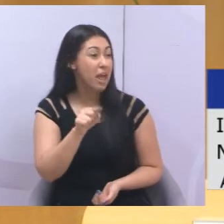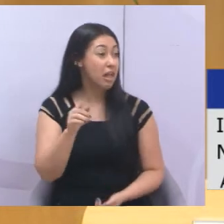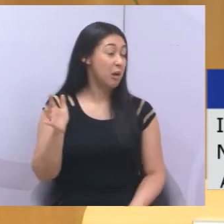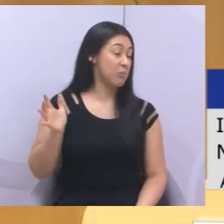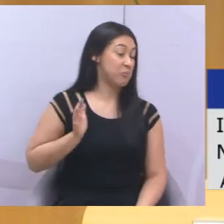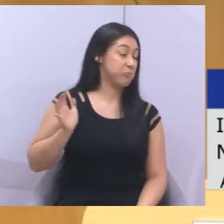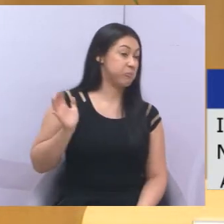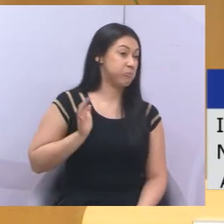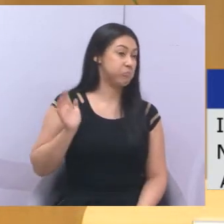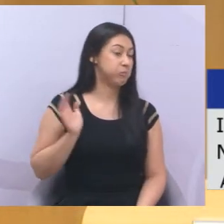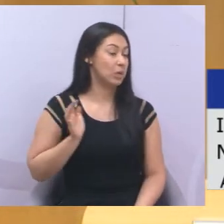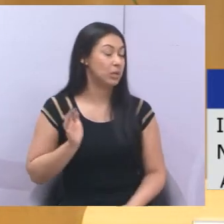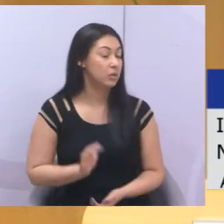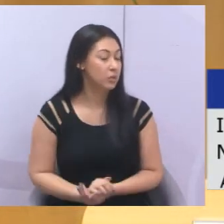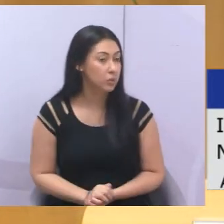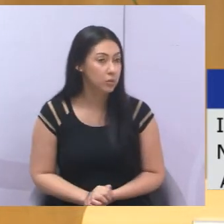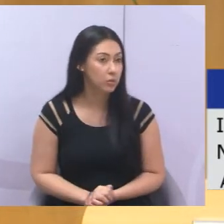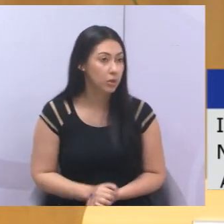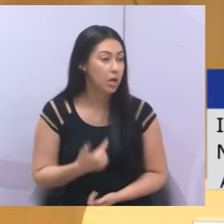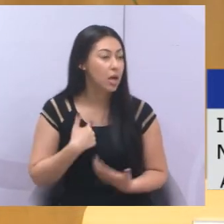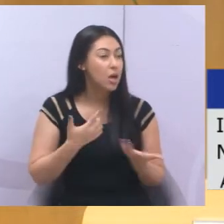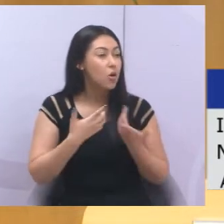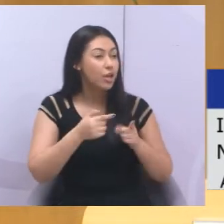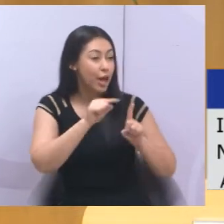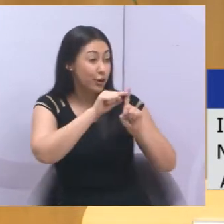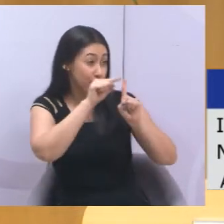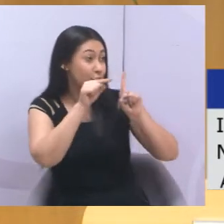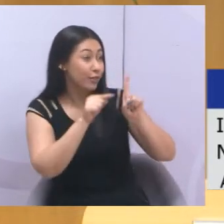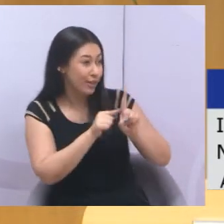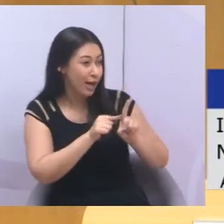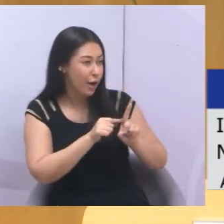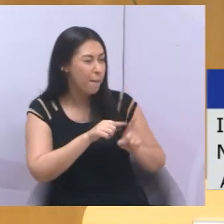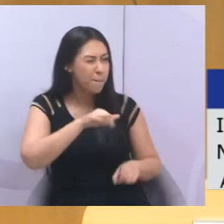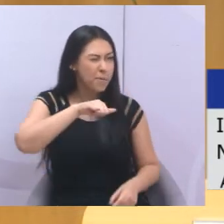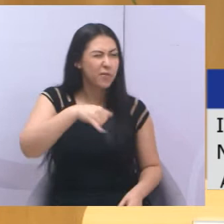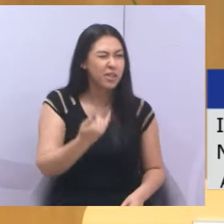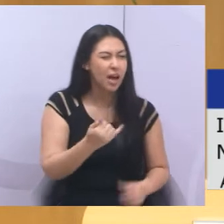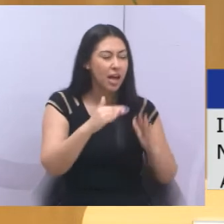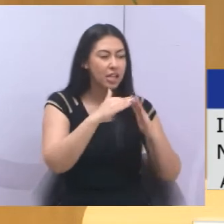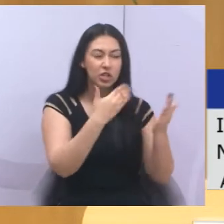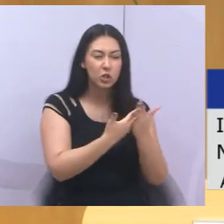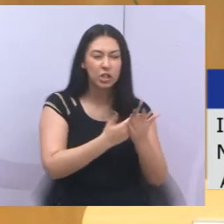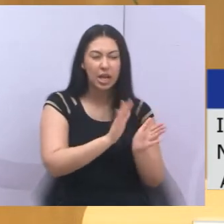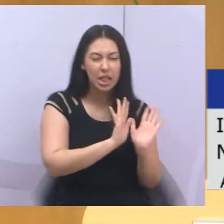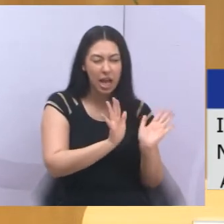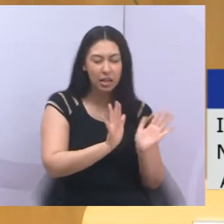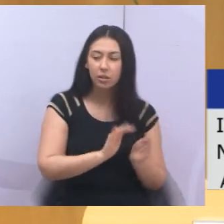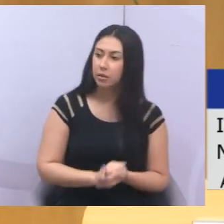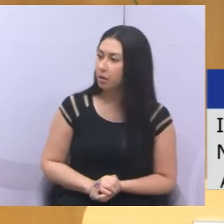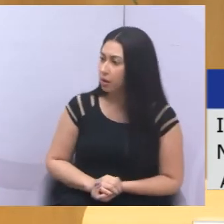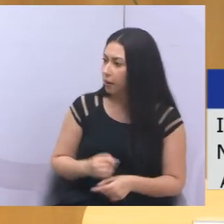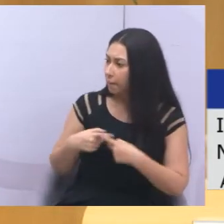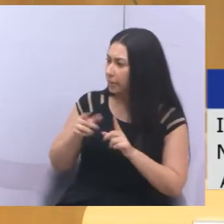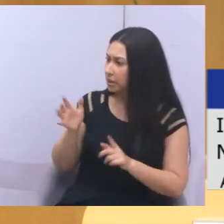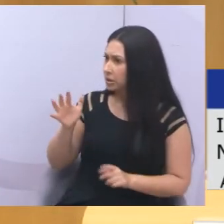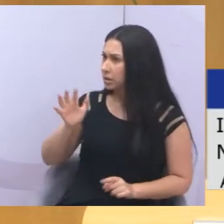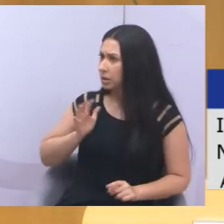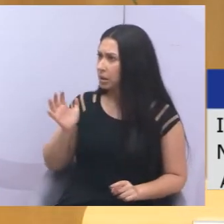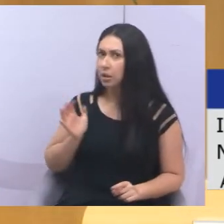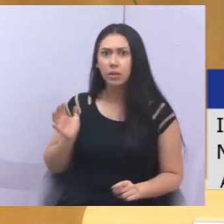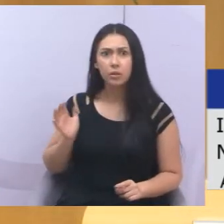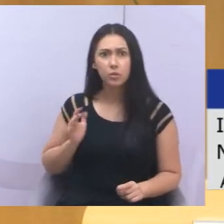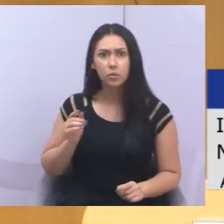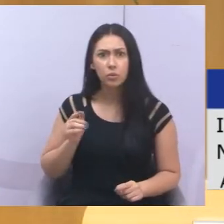rico. E eu quero arrumar um filho, não quero mais estudar. Eu falei, mas o cara é rico? Lá era uma situação de